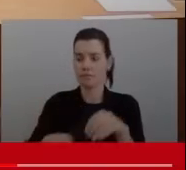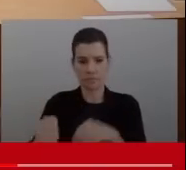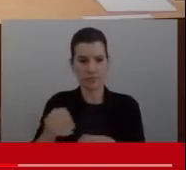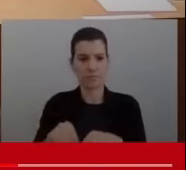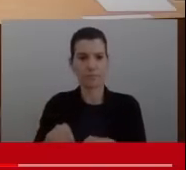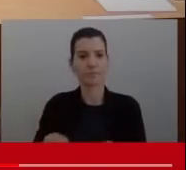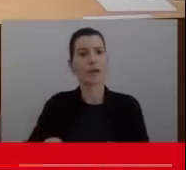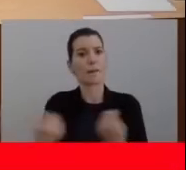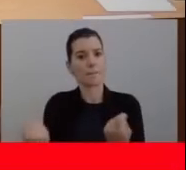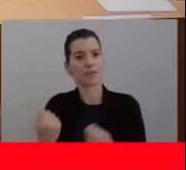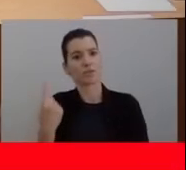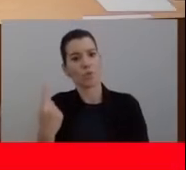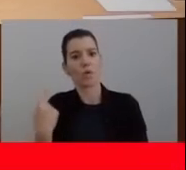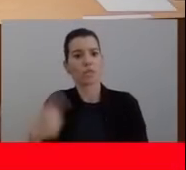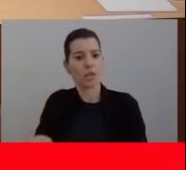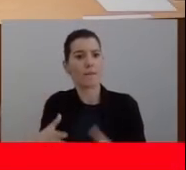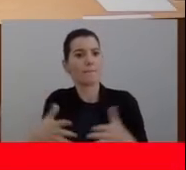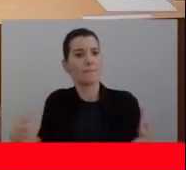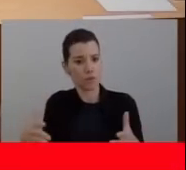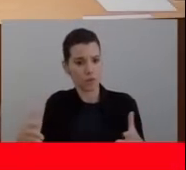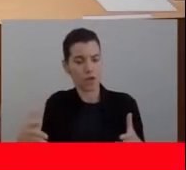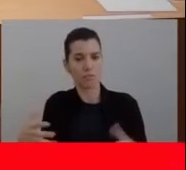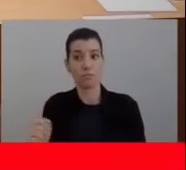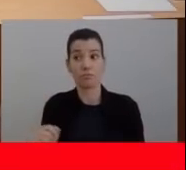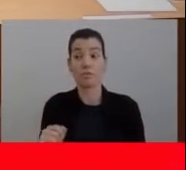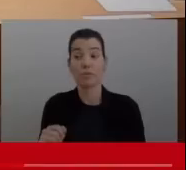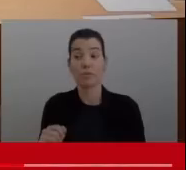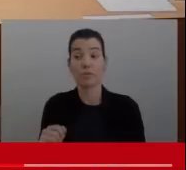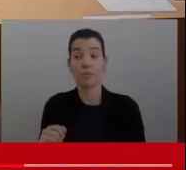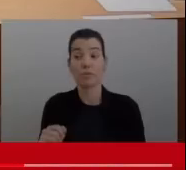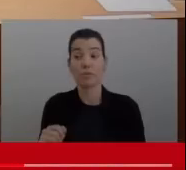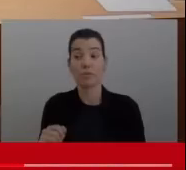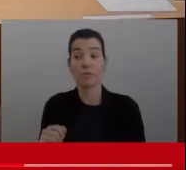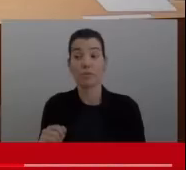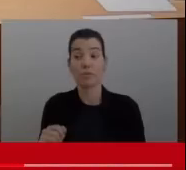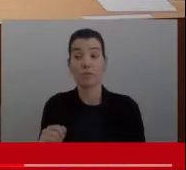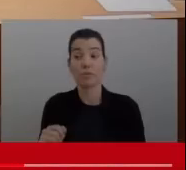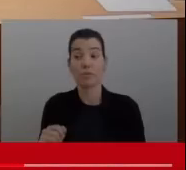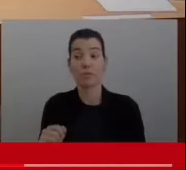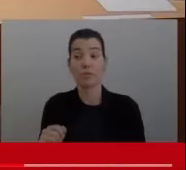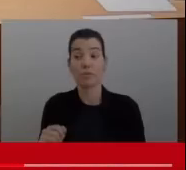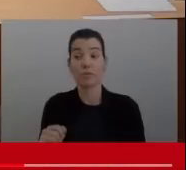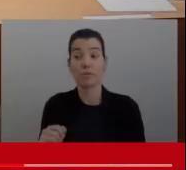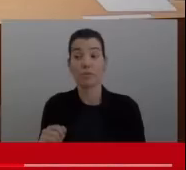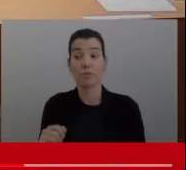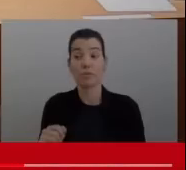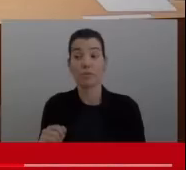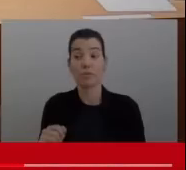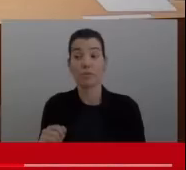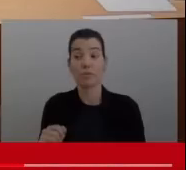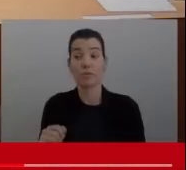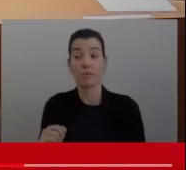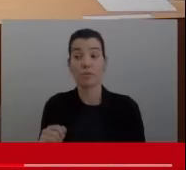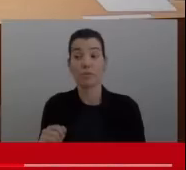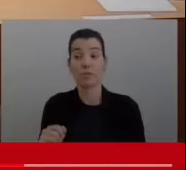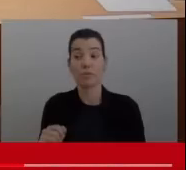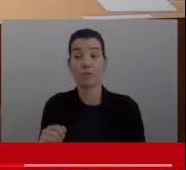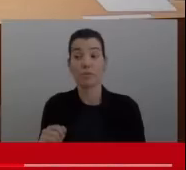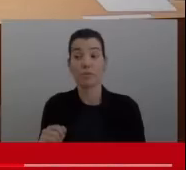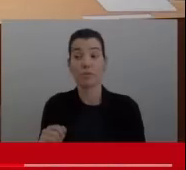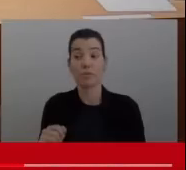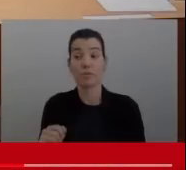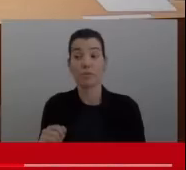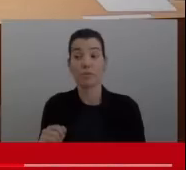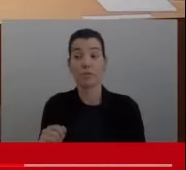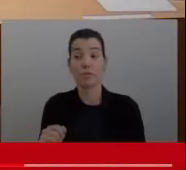da maioria de acordo com regras do país da República para ela só tá a pedir ela só tá a pedir transparência Isto é um conceito assim